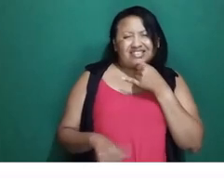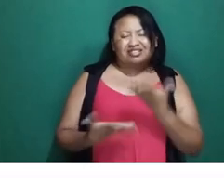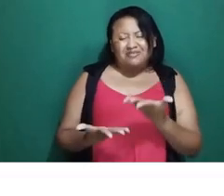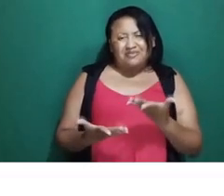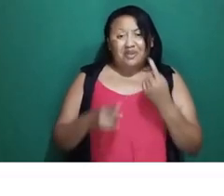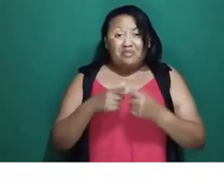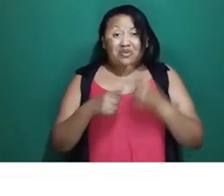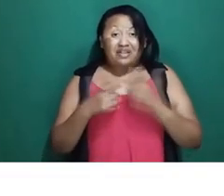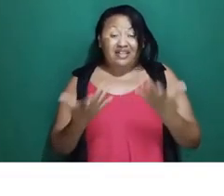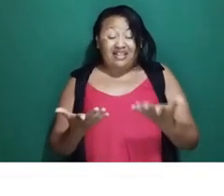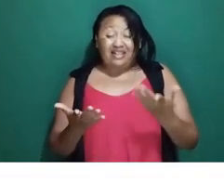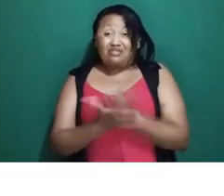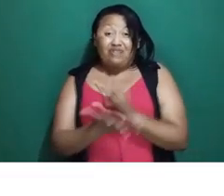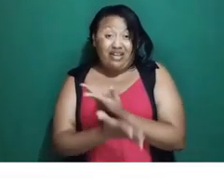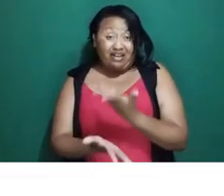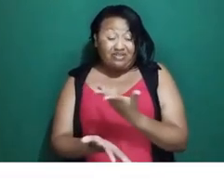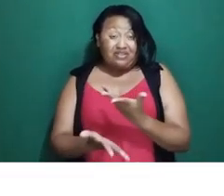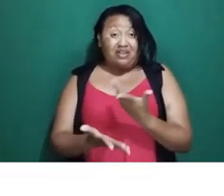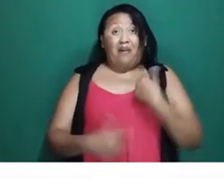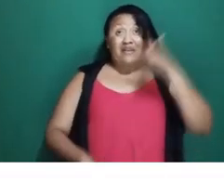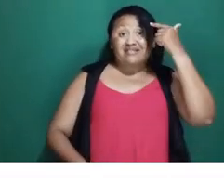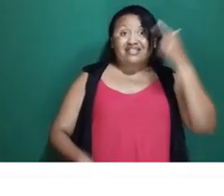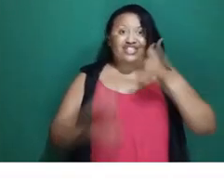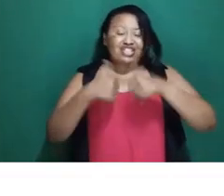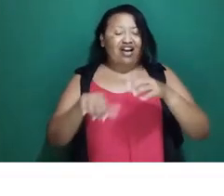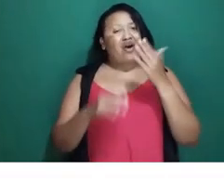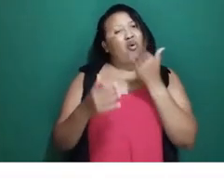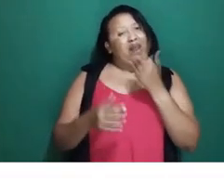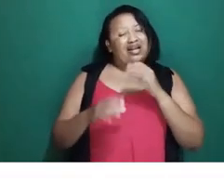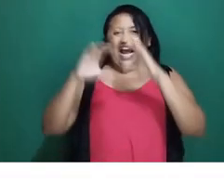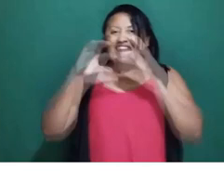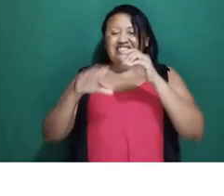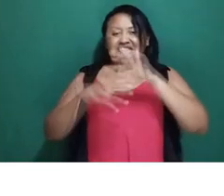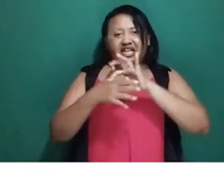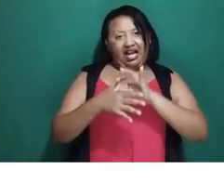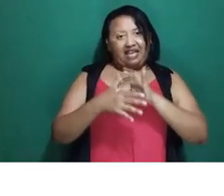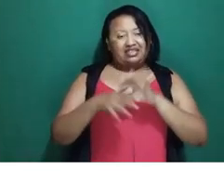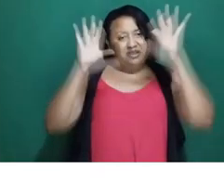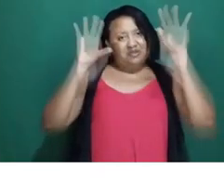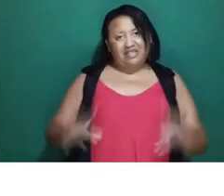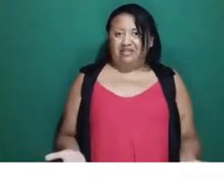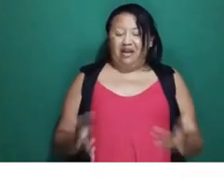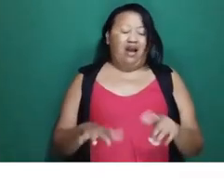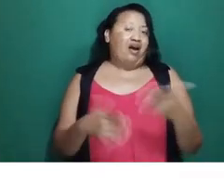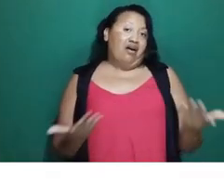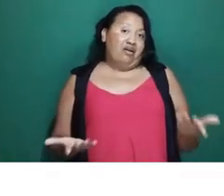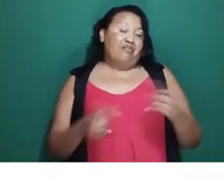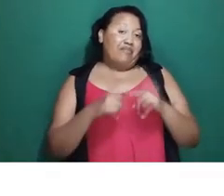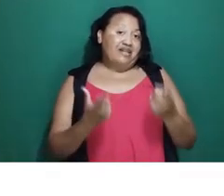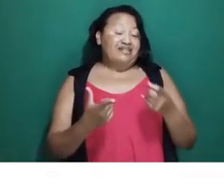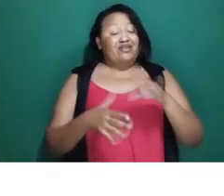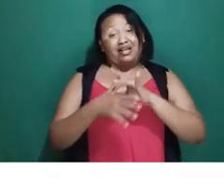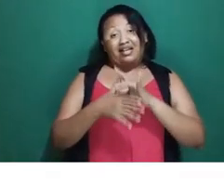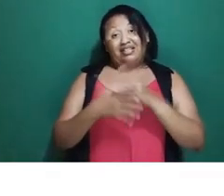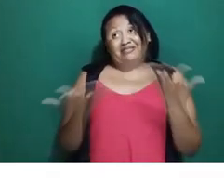gastando caríssimo achando que estava comendo picanha e na hora era carne de Big Mac o Pobre não tem um dia de paz